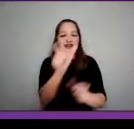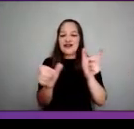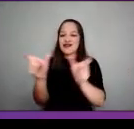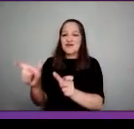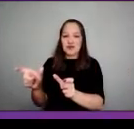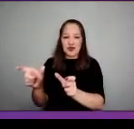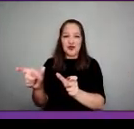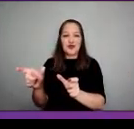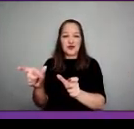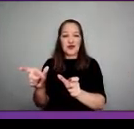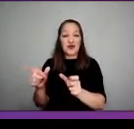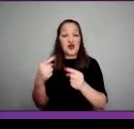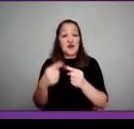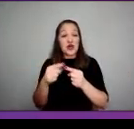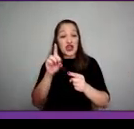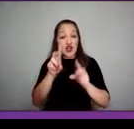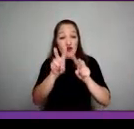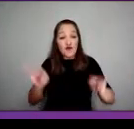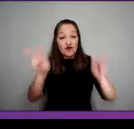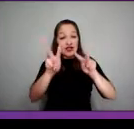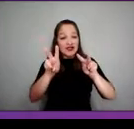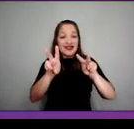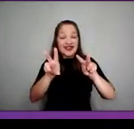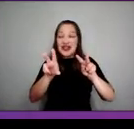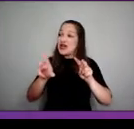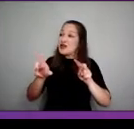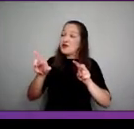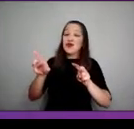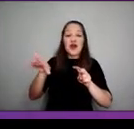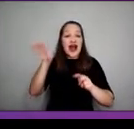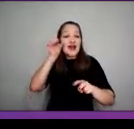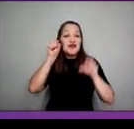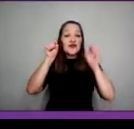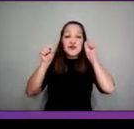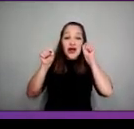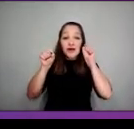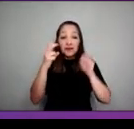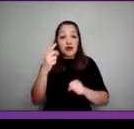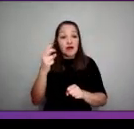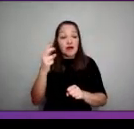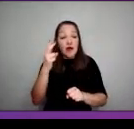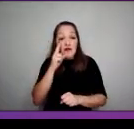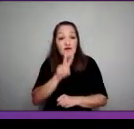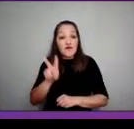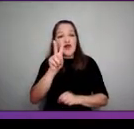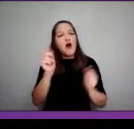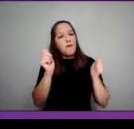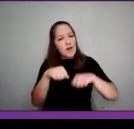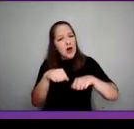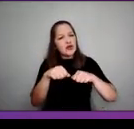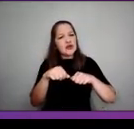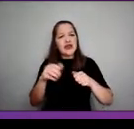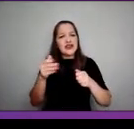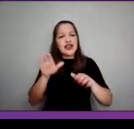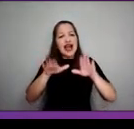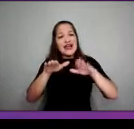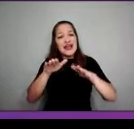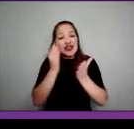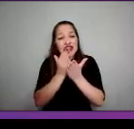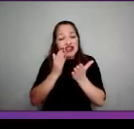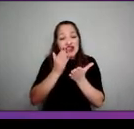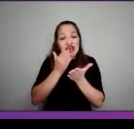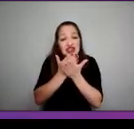da visão né porque na verdade a visão é mais uma um canal muito potente que acaba amortecendo aniquilando o outro sentido então